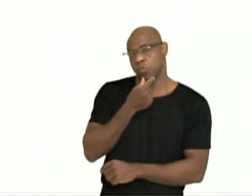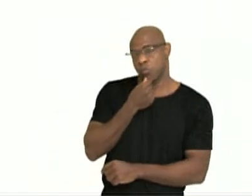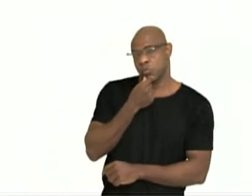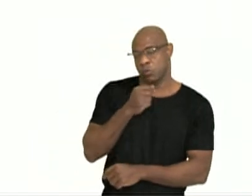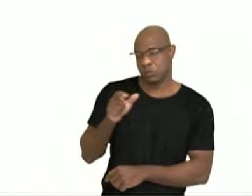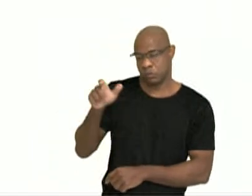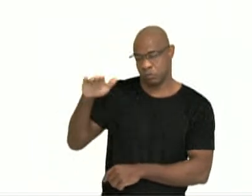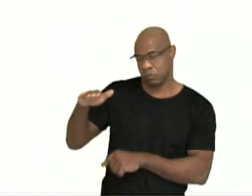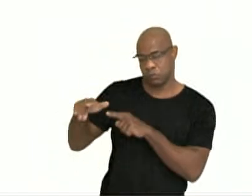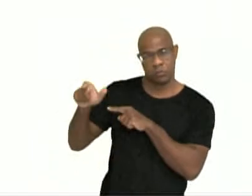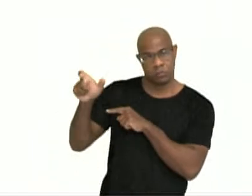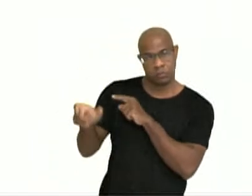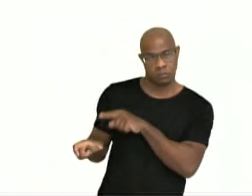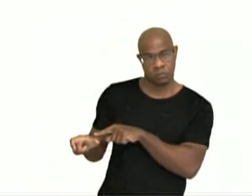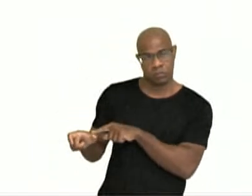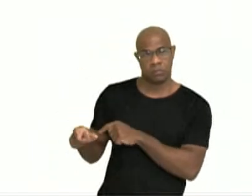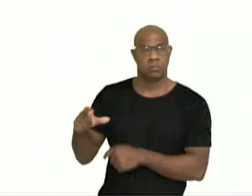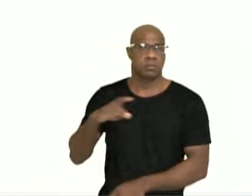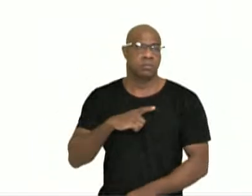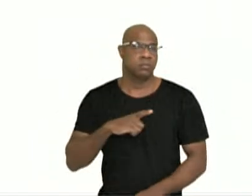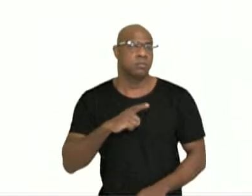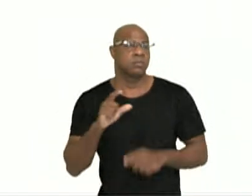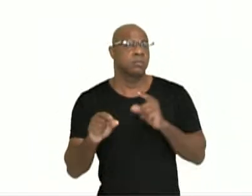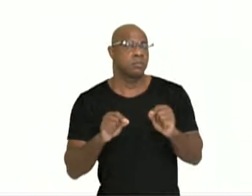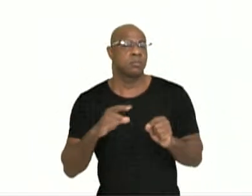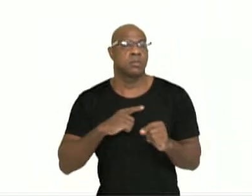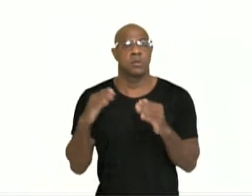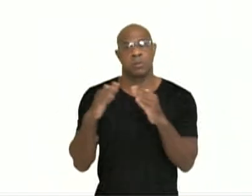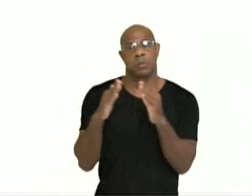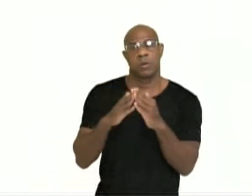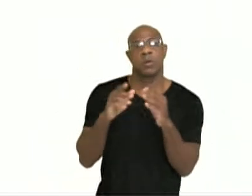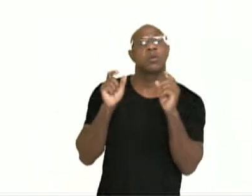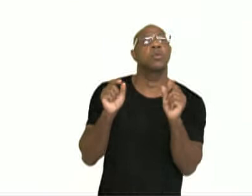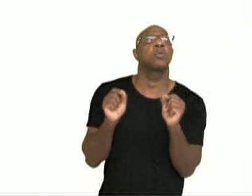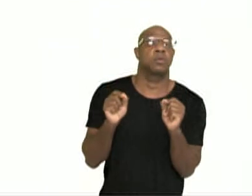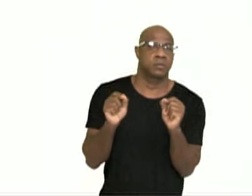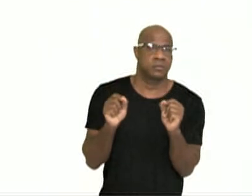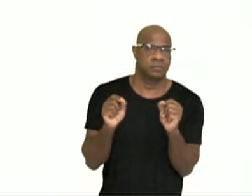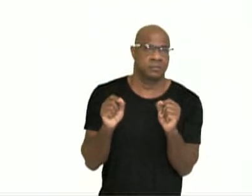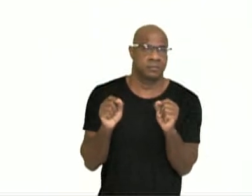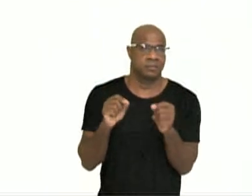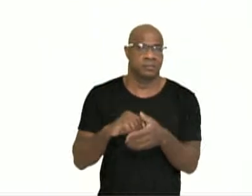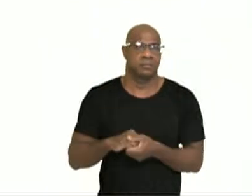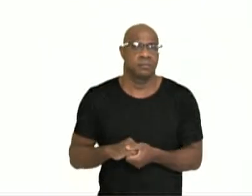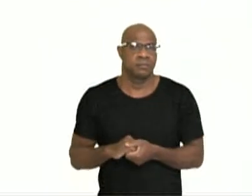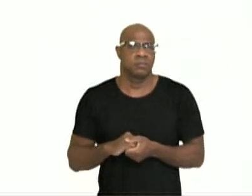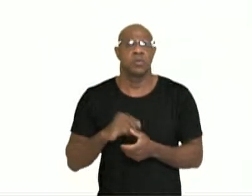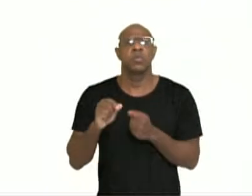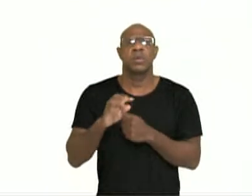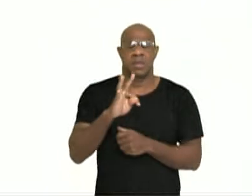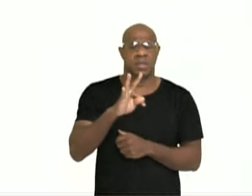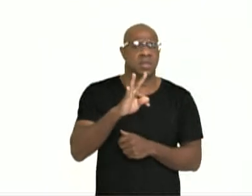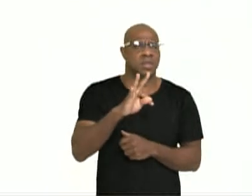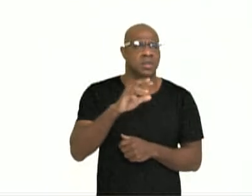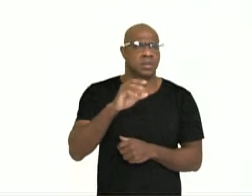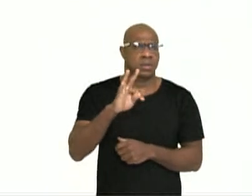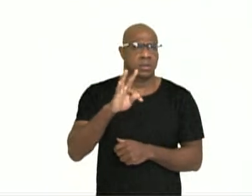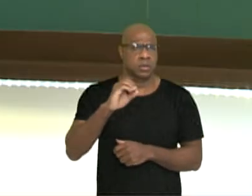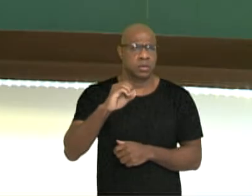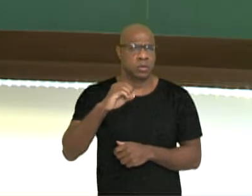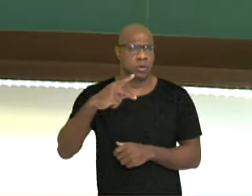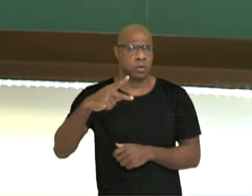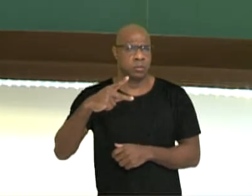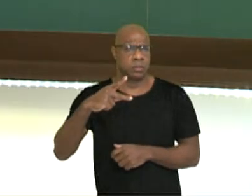ele tem 9 years e ele mora numa top floor. O que será que é uma top floor? Vamos pensar top,